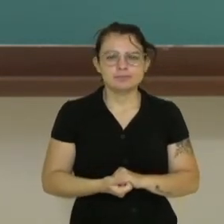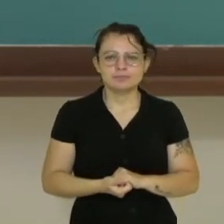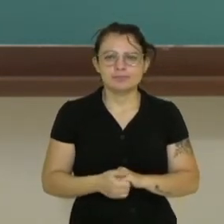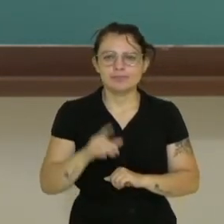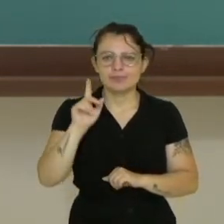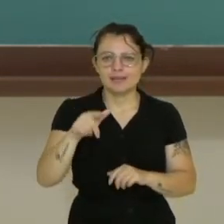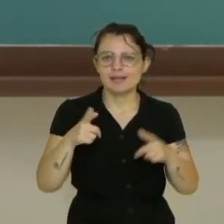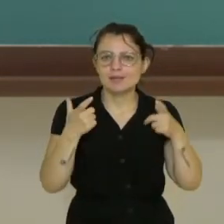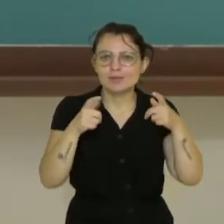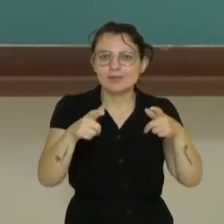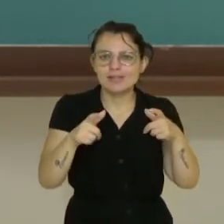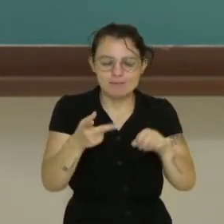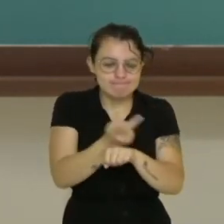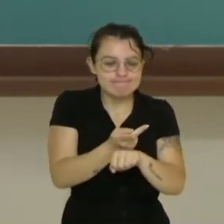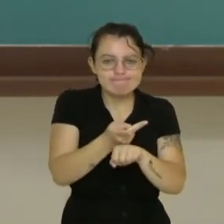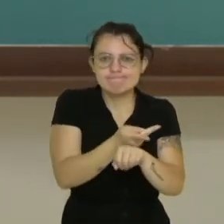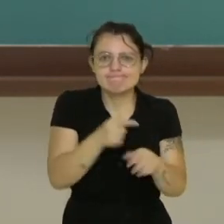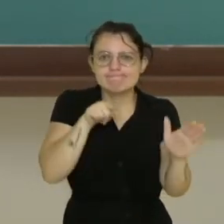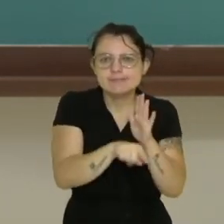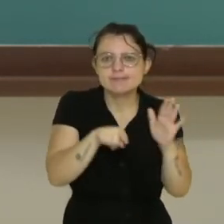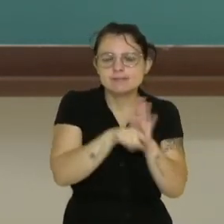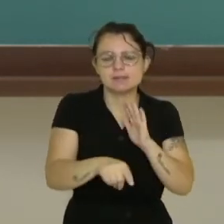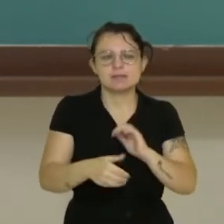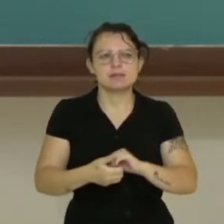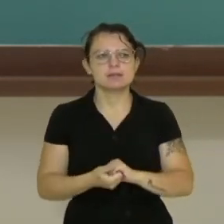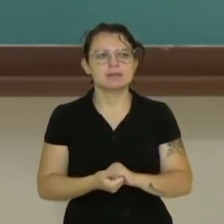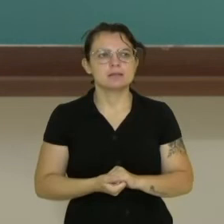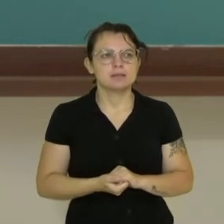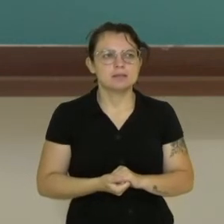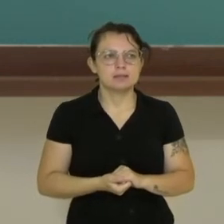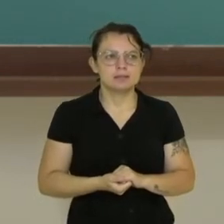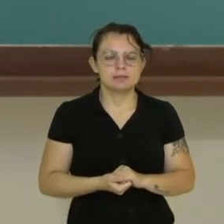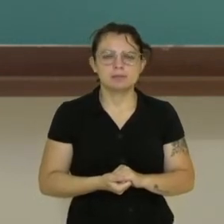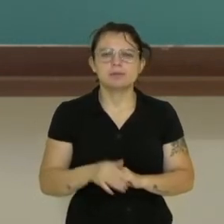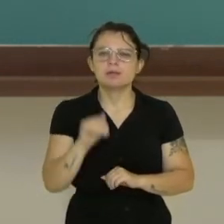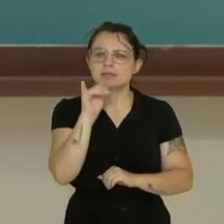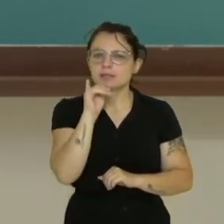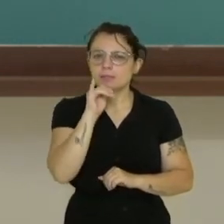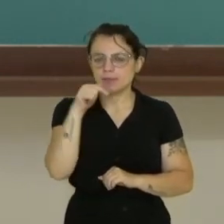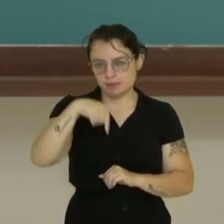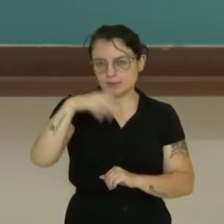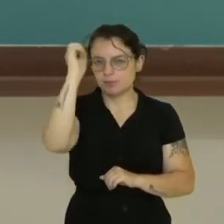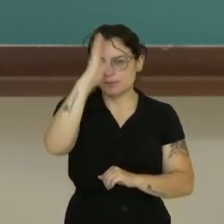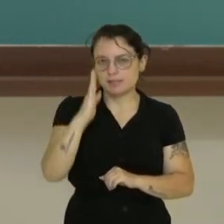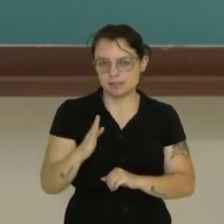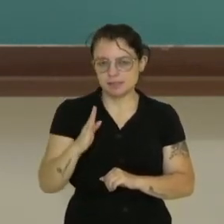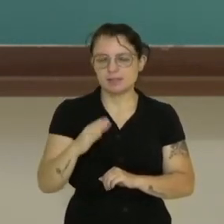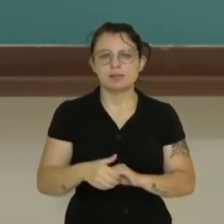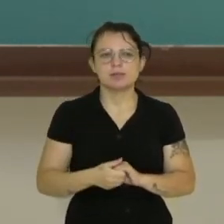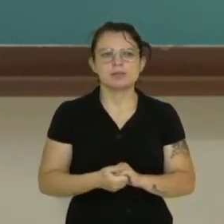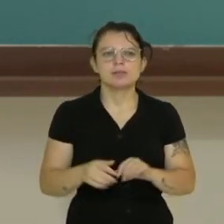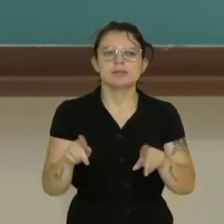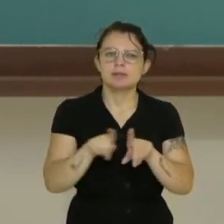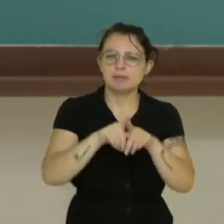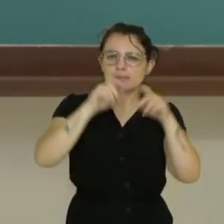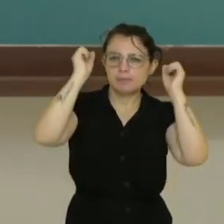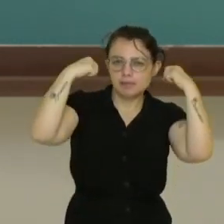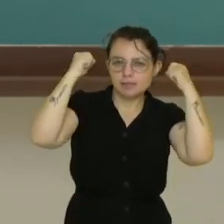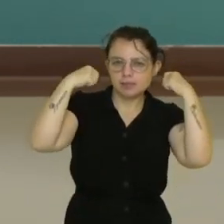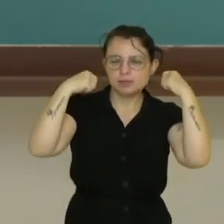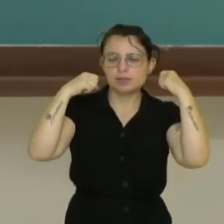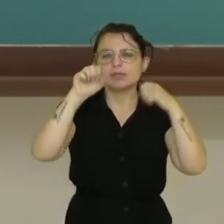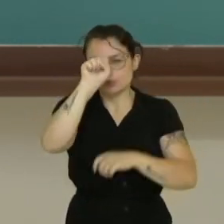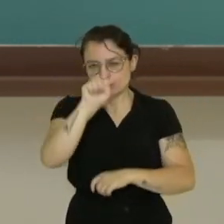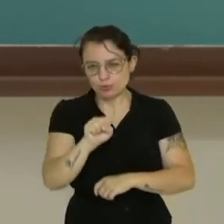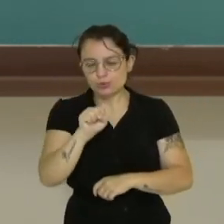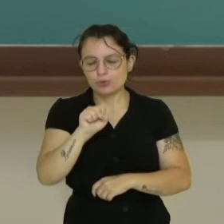lugar para se explorar. Então, o que acontece aqui no Brasil, aconteceu, na verdade, aqui no Brasil, no México e até no sul